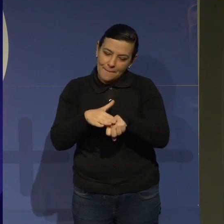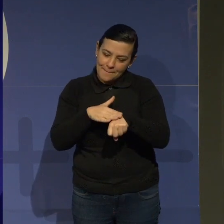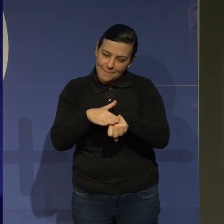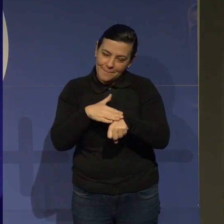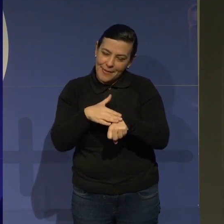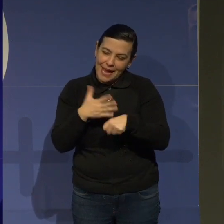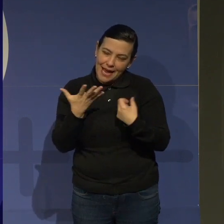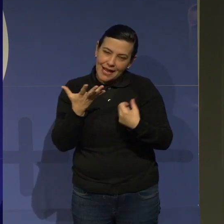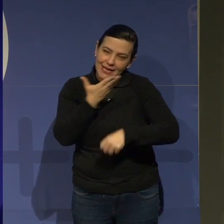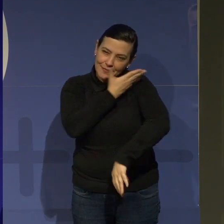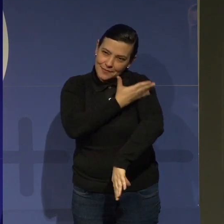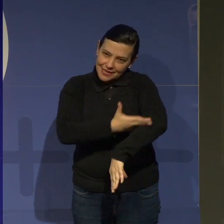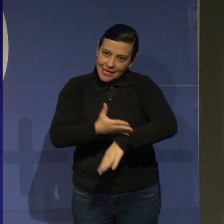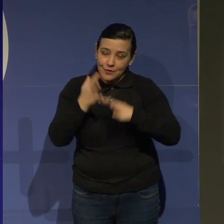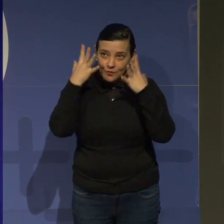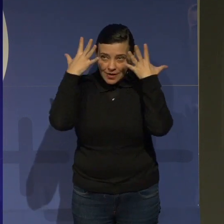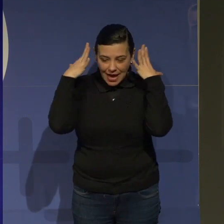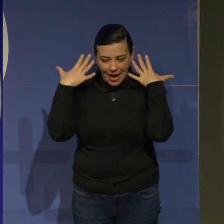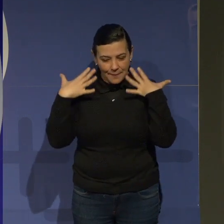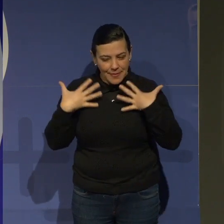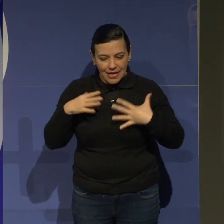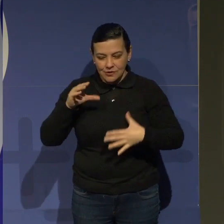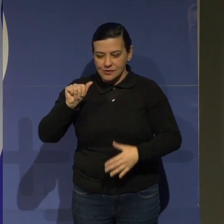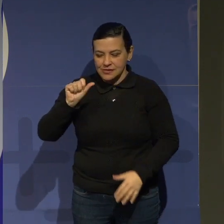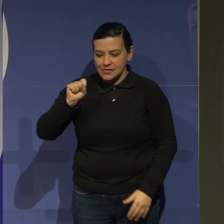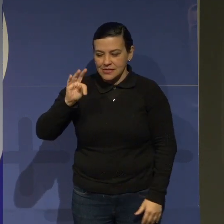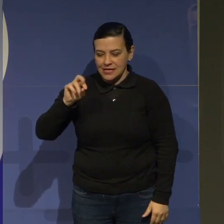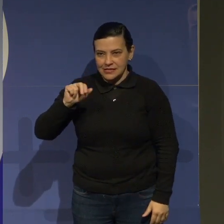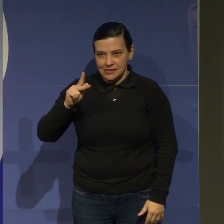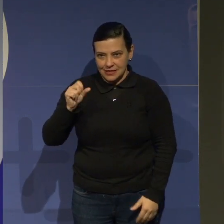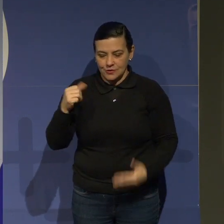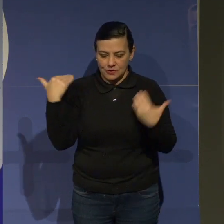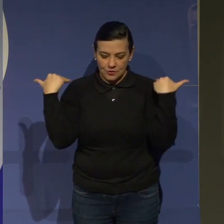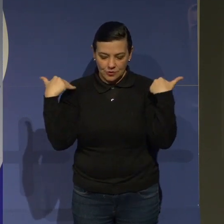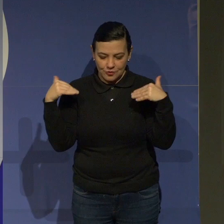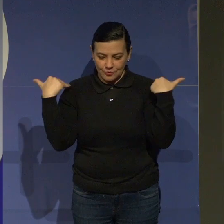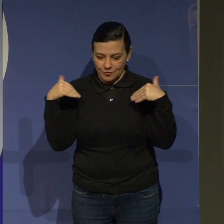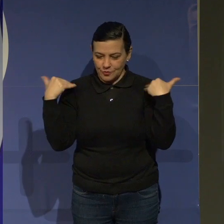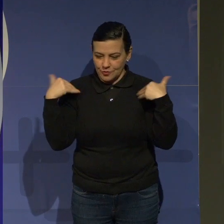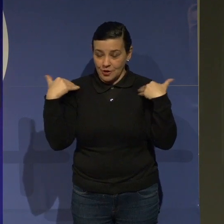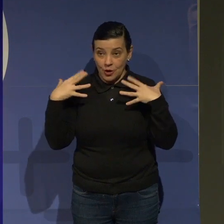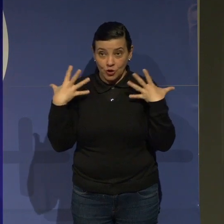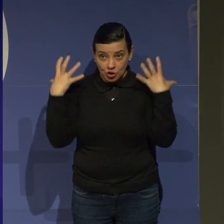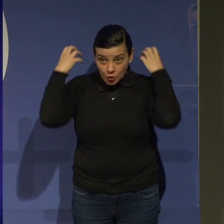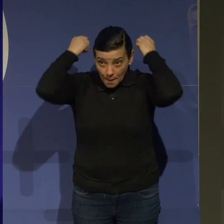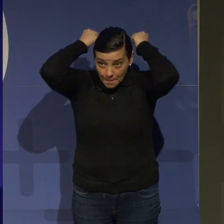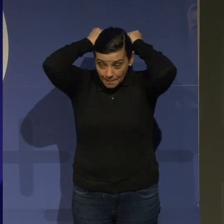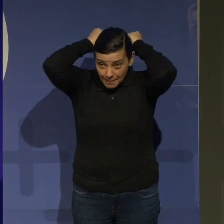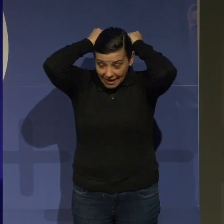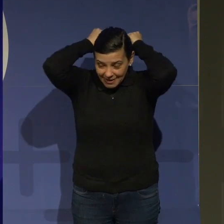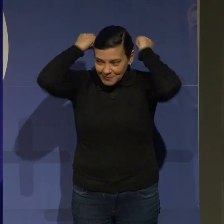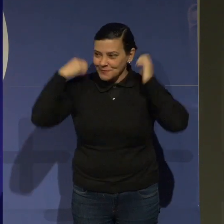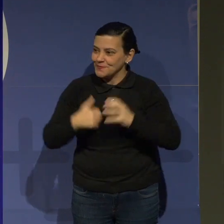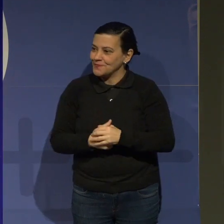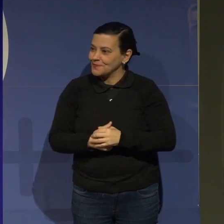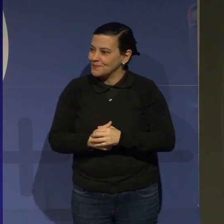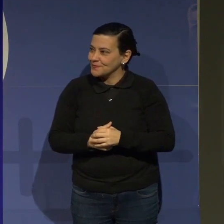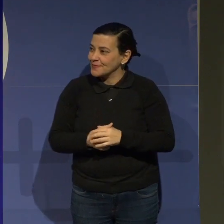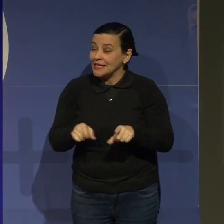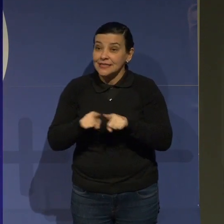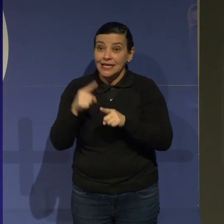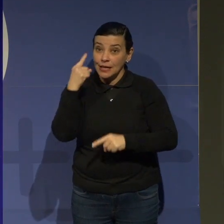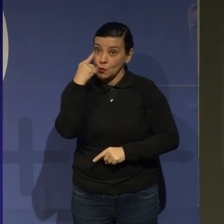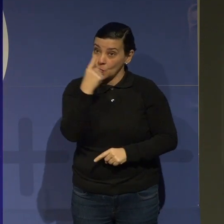branca, cabelos castanhos médios na altura do ombro, estou com eles presos para trás. Tenho o